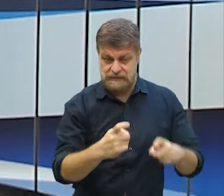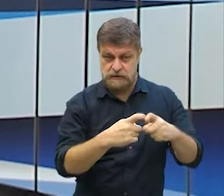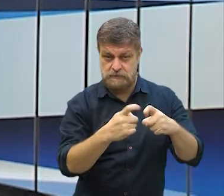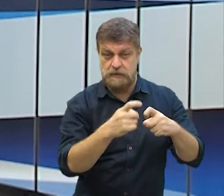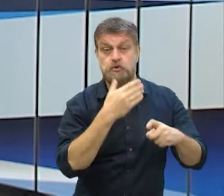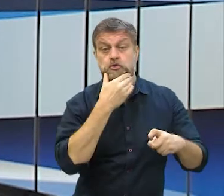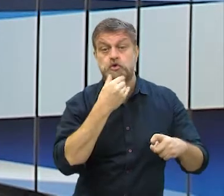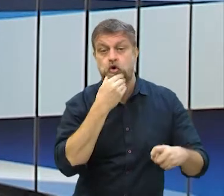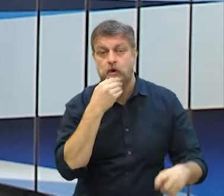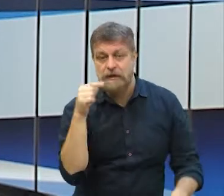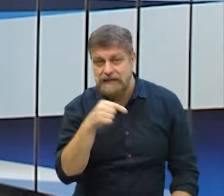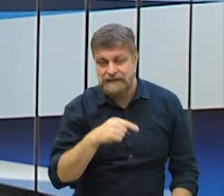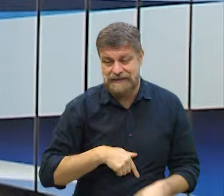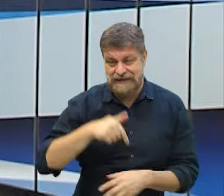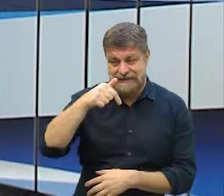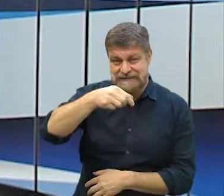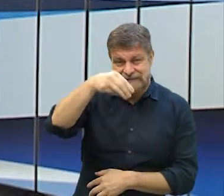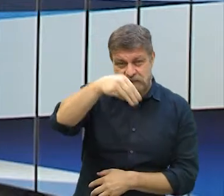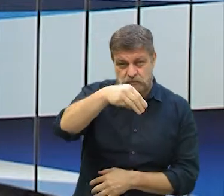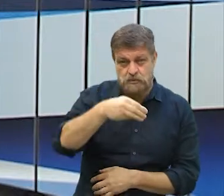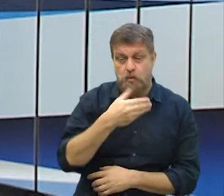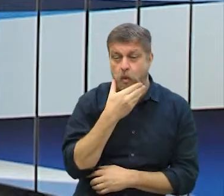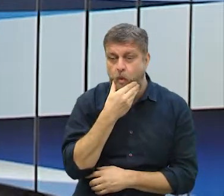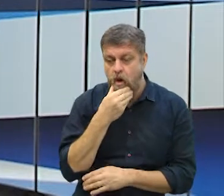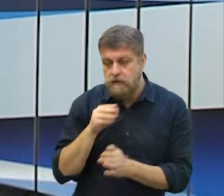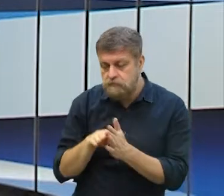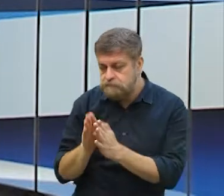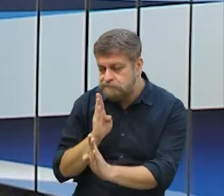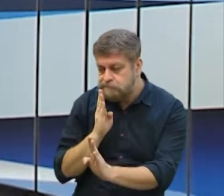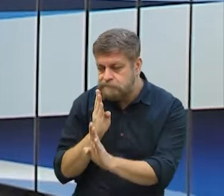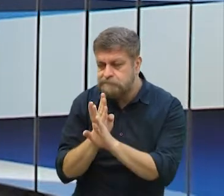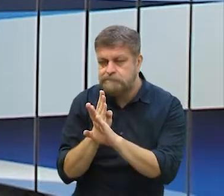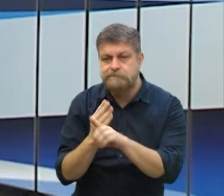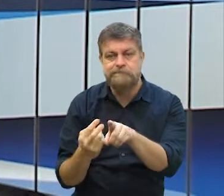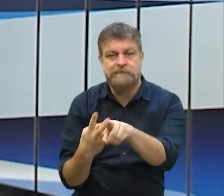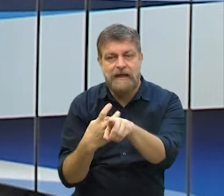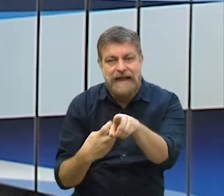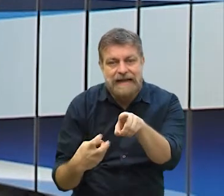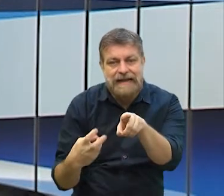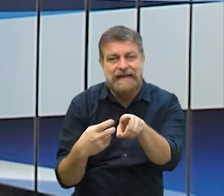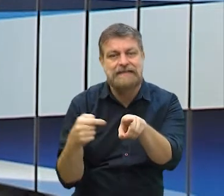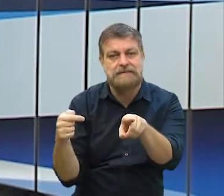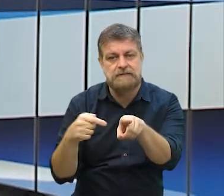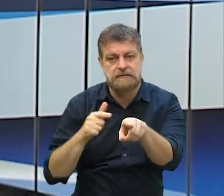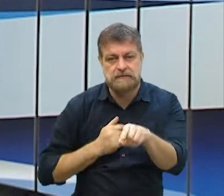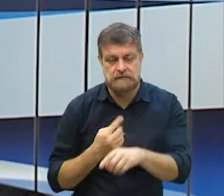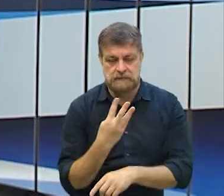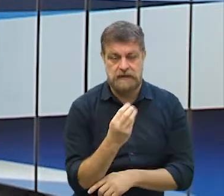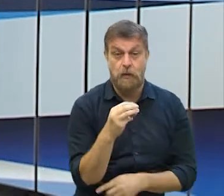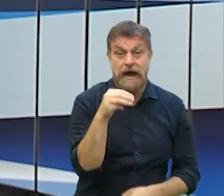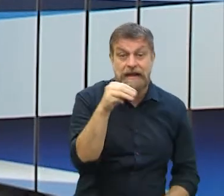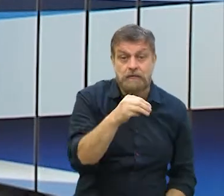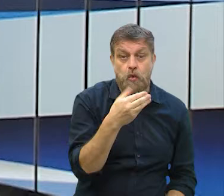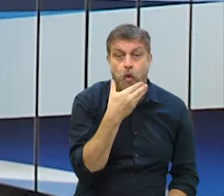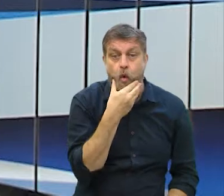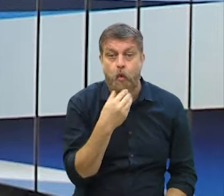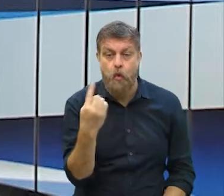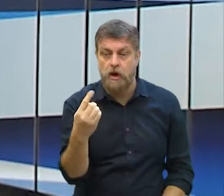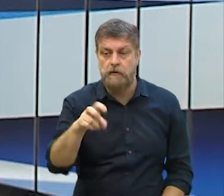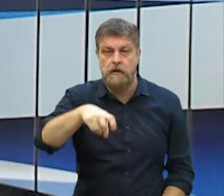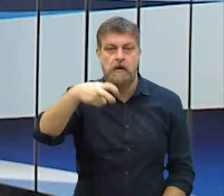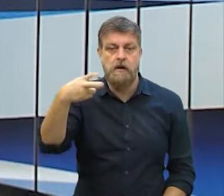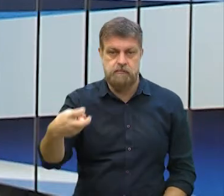falei que a cada 7 minutos um homem é diagnosticado com a doença, que a cada 40 minutos um